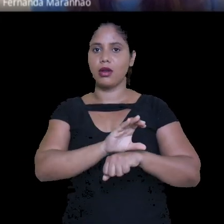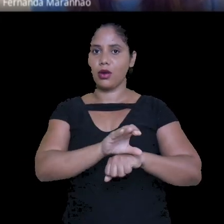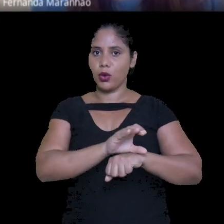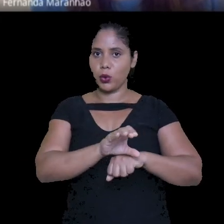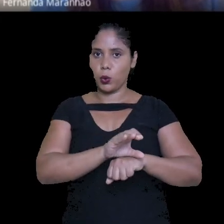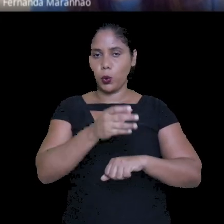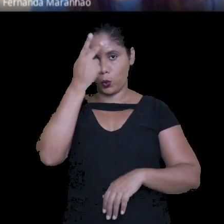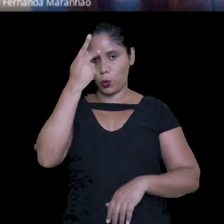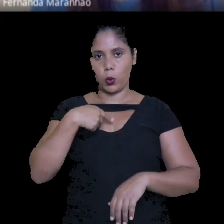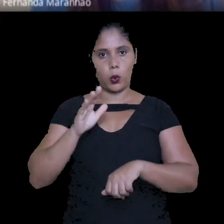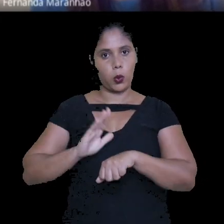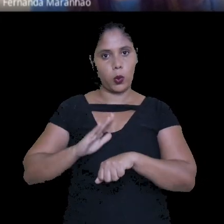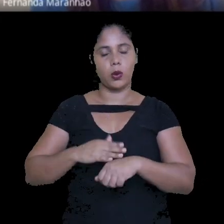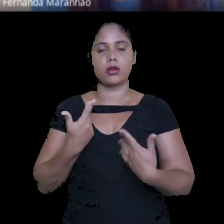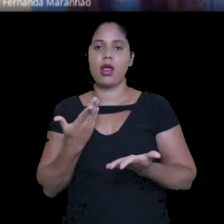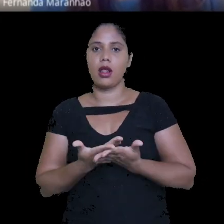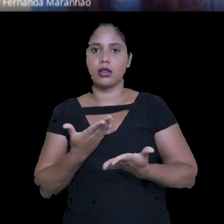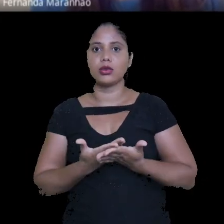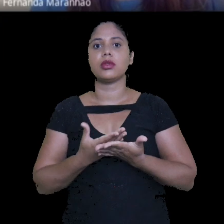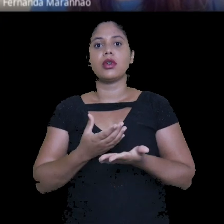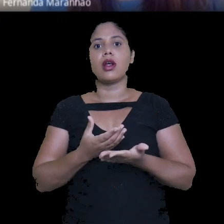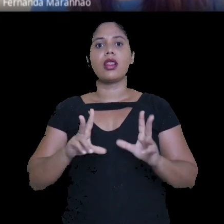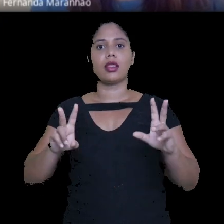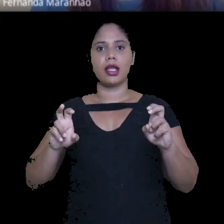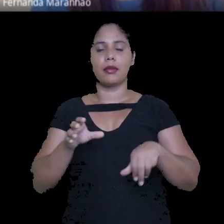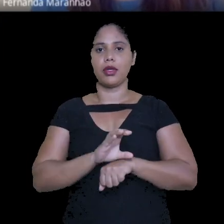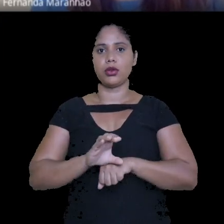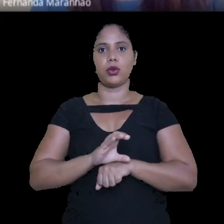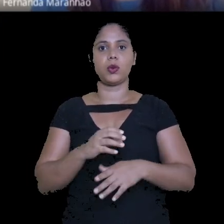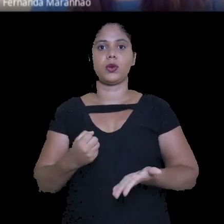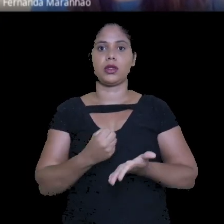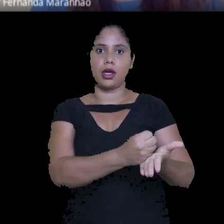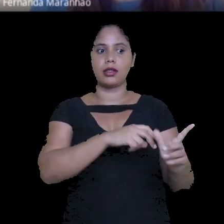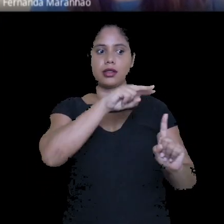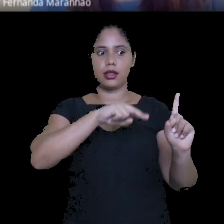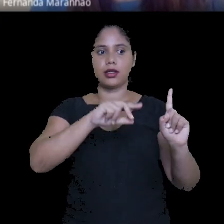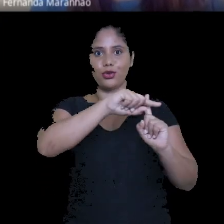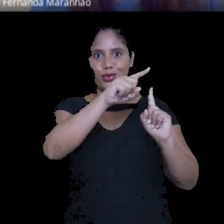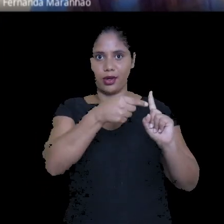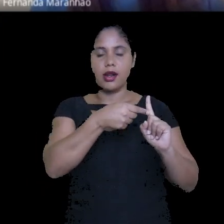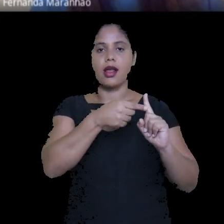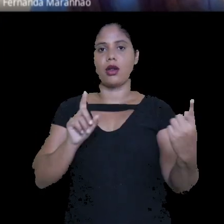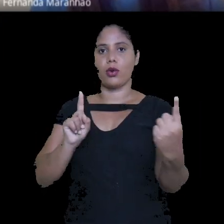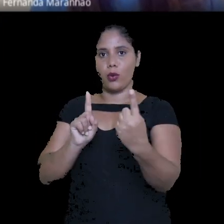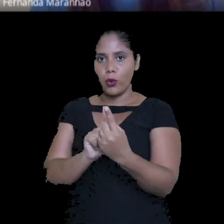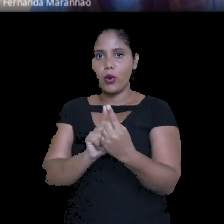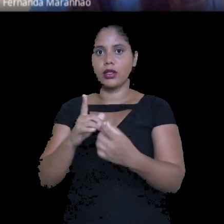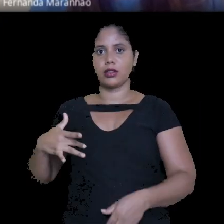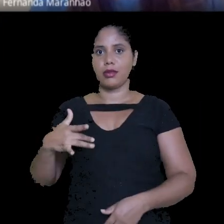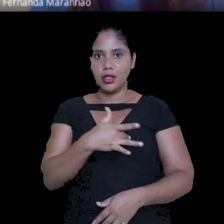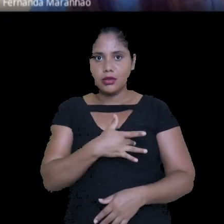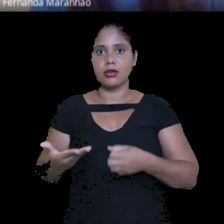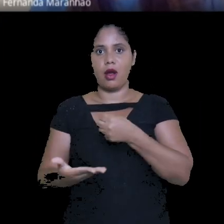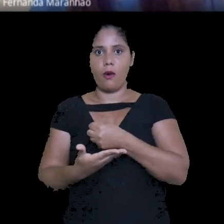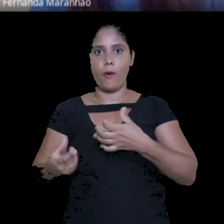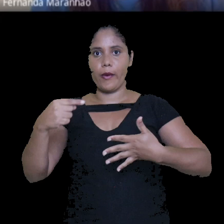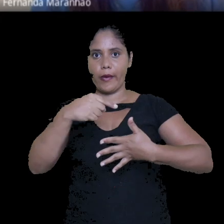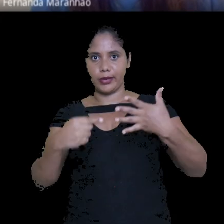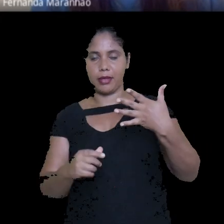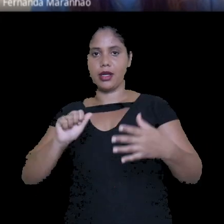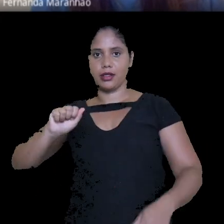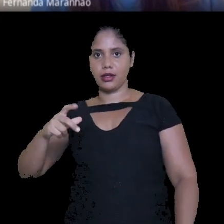curso autoinstitucional Assistência ao Pré-Natal na Assistência Primária à Saúde. Vamos começar a nossa